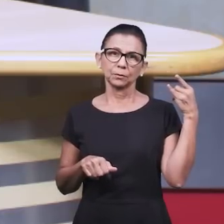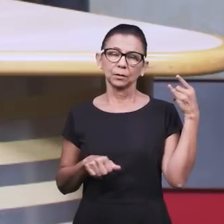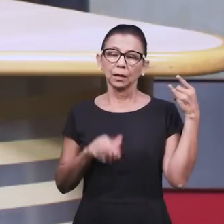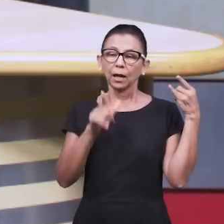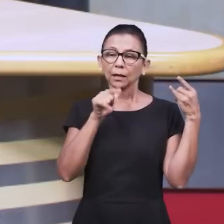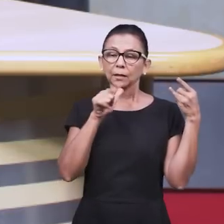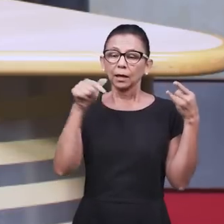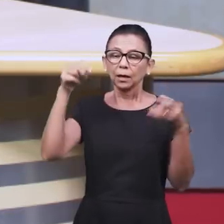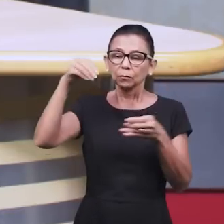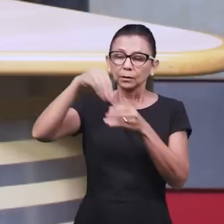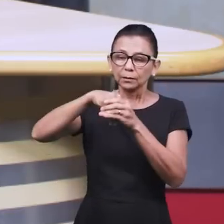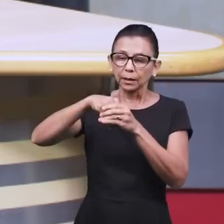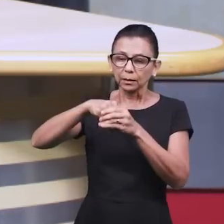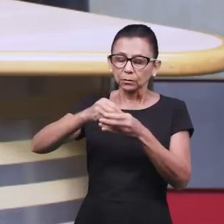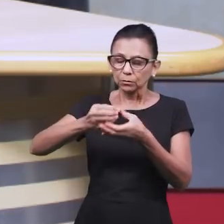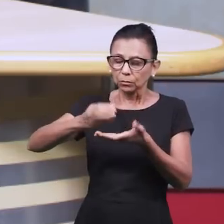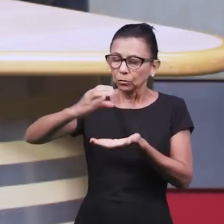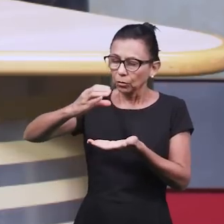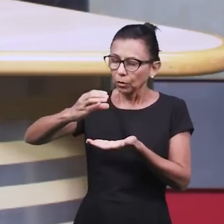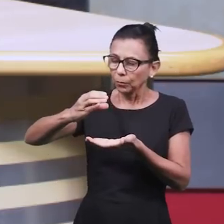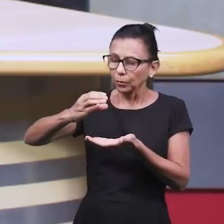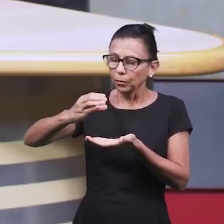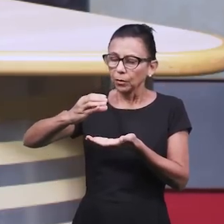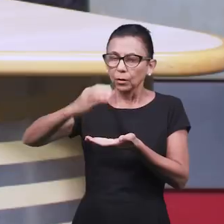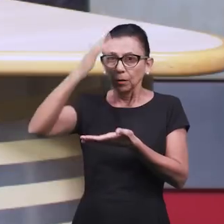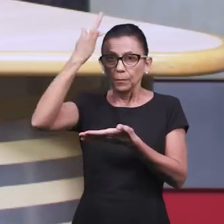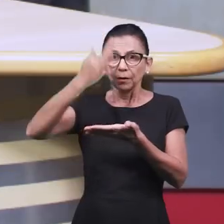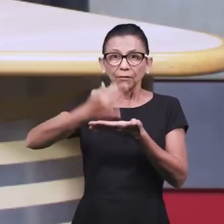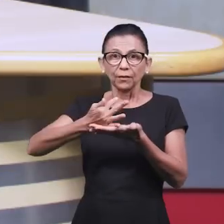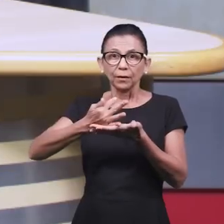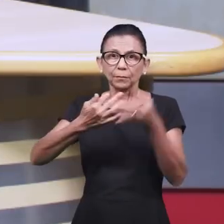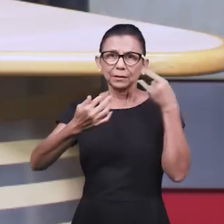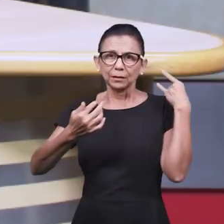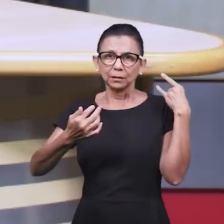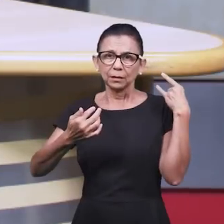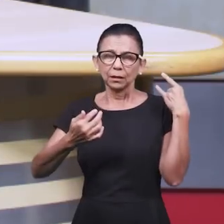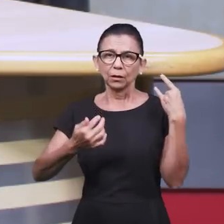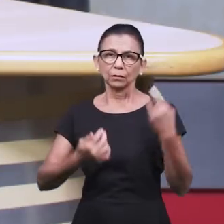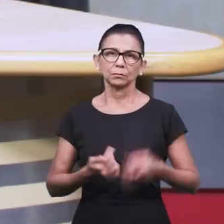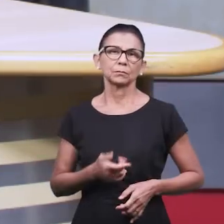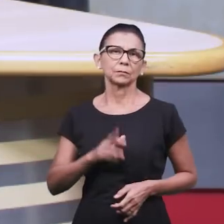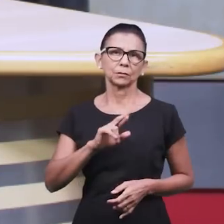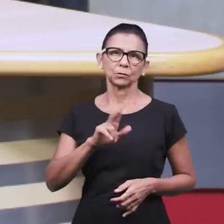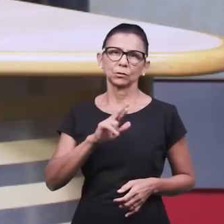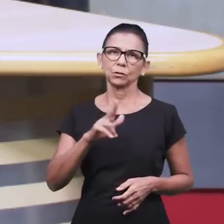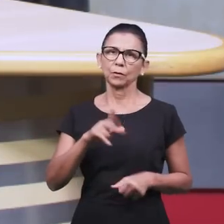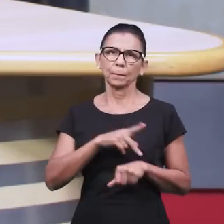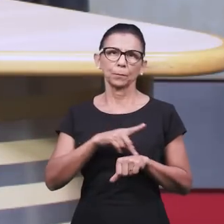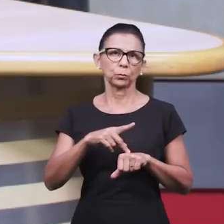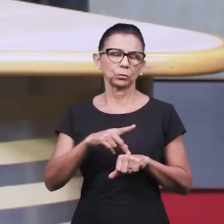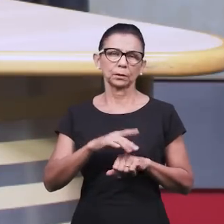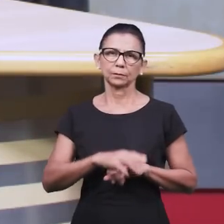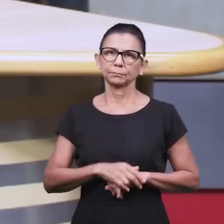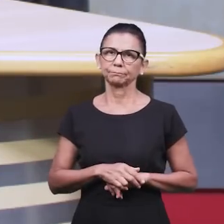crer na água que está aqui. Então, eu coloco toda a minha fé naquilo que é material. Essa não é a fé